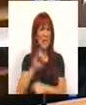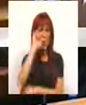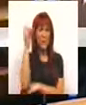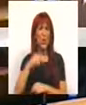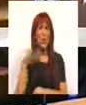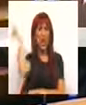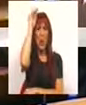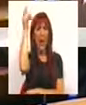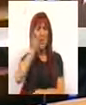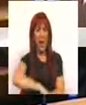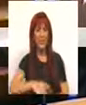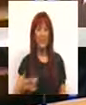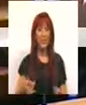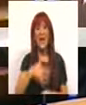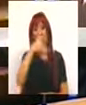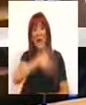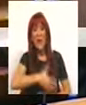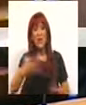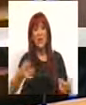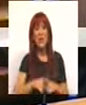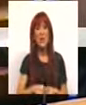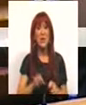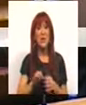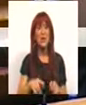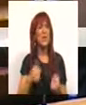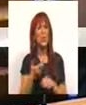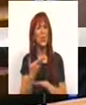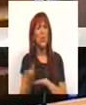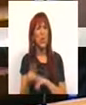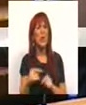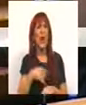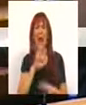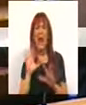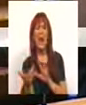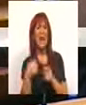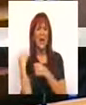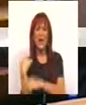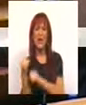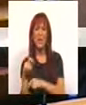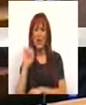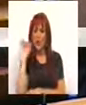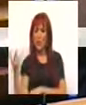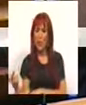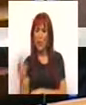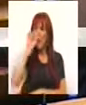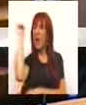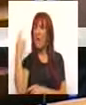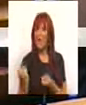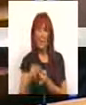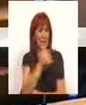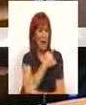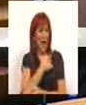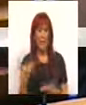e rurais. Infelizmente, à parte de todo o enredo em torno da limpeza do mato e do corte de árvores junto às